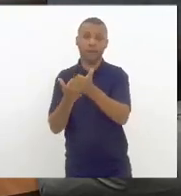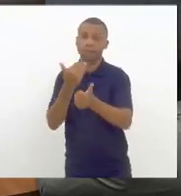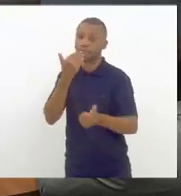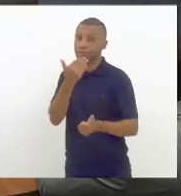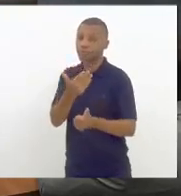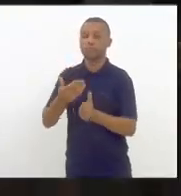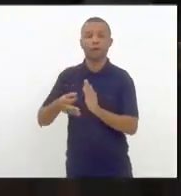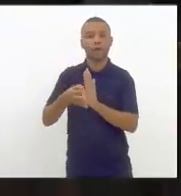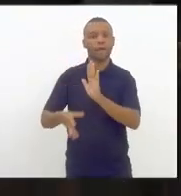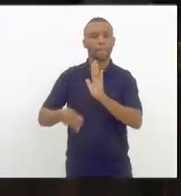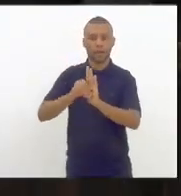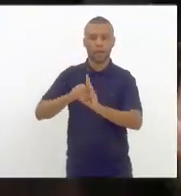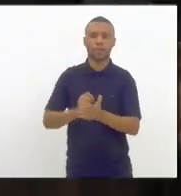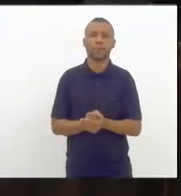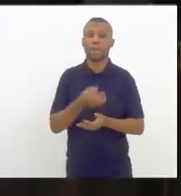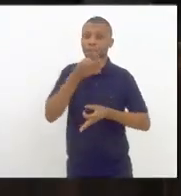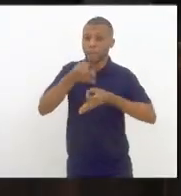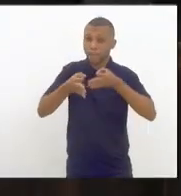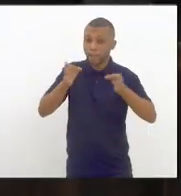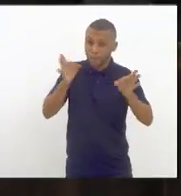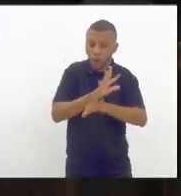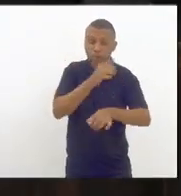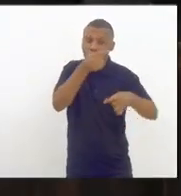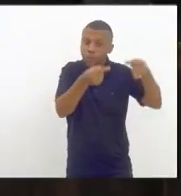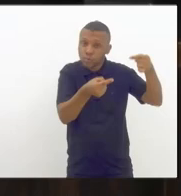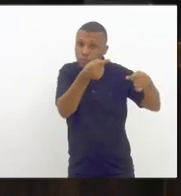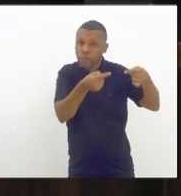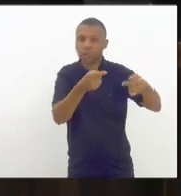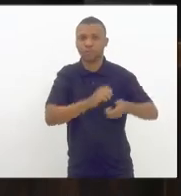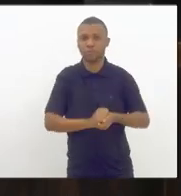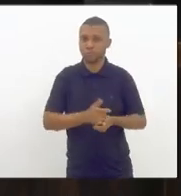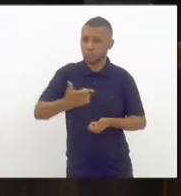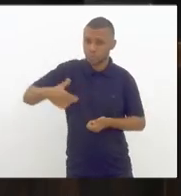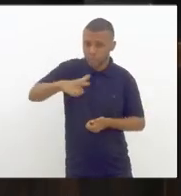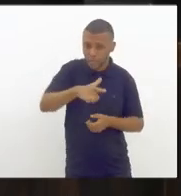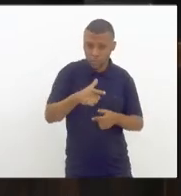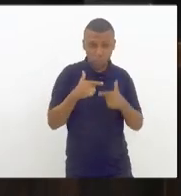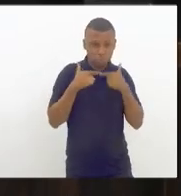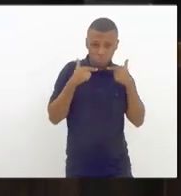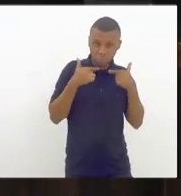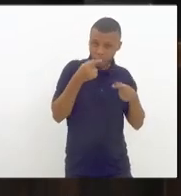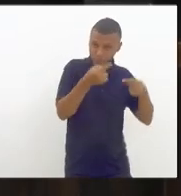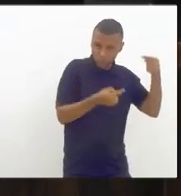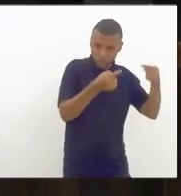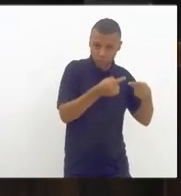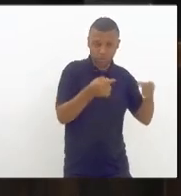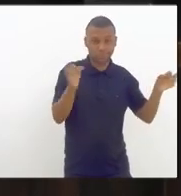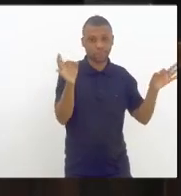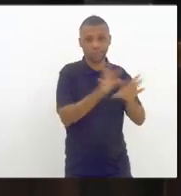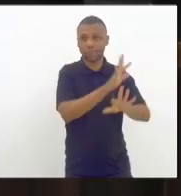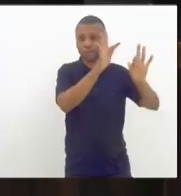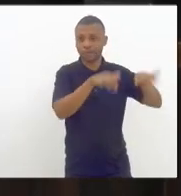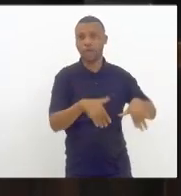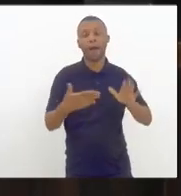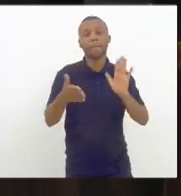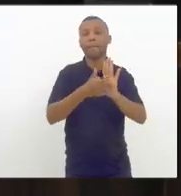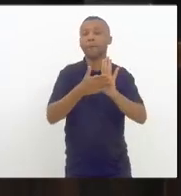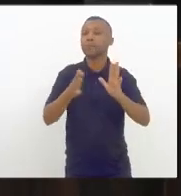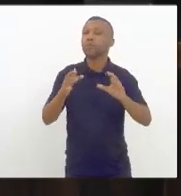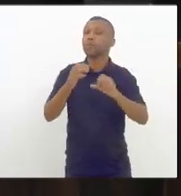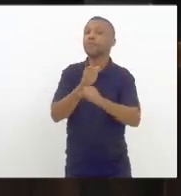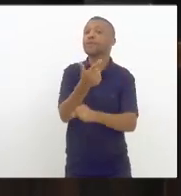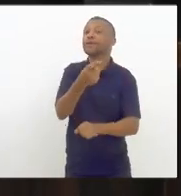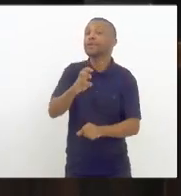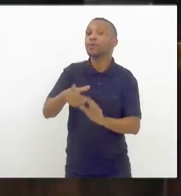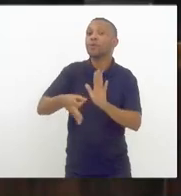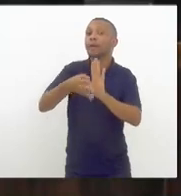Com os pareceres emitidos em discussão. Não havendo quem queira discutir, encerrada a discussão, o presente de proposta recebeu 25 emendas e